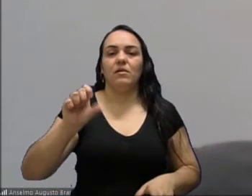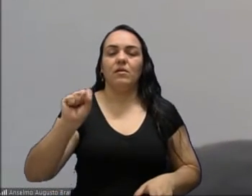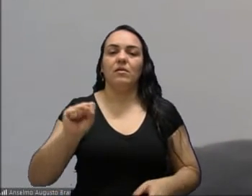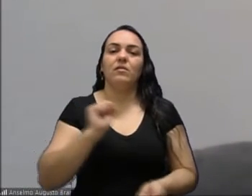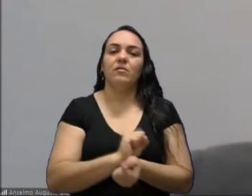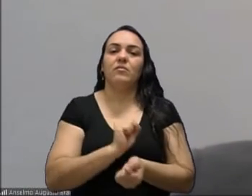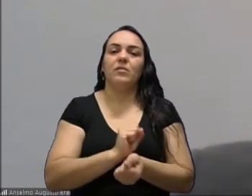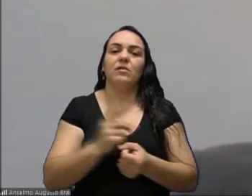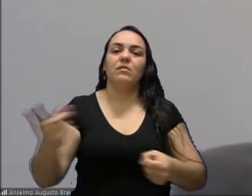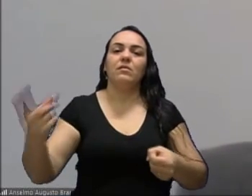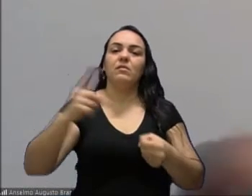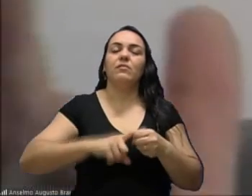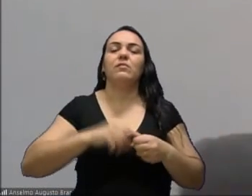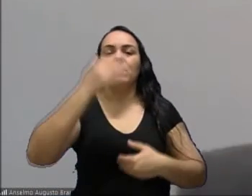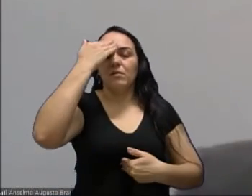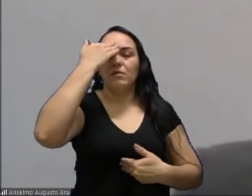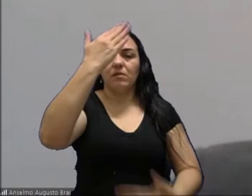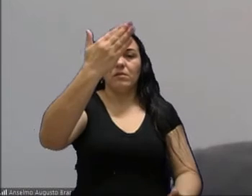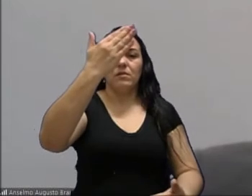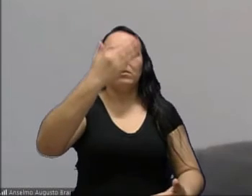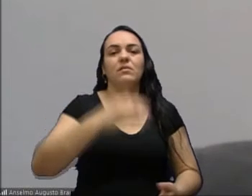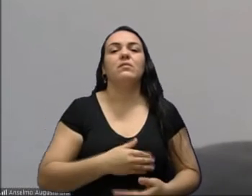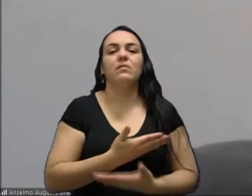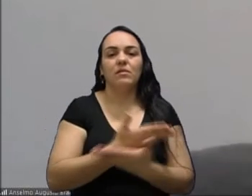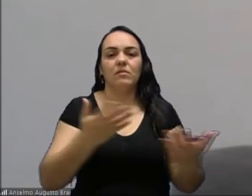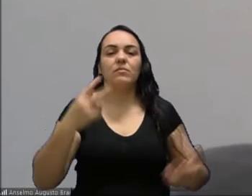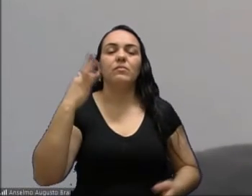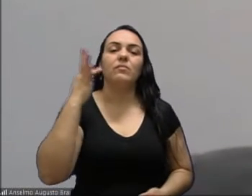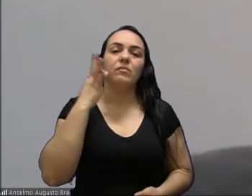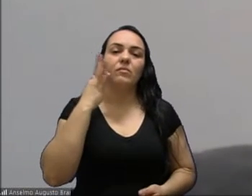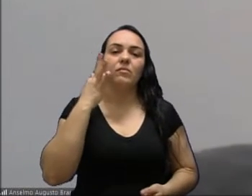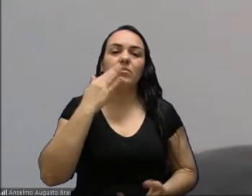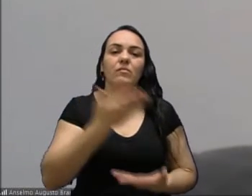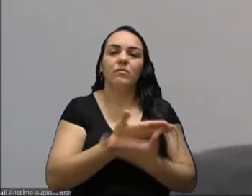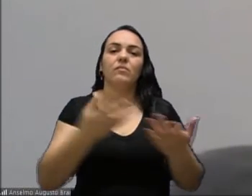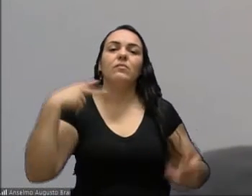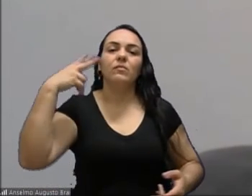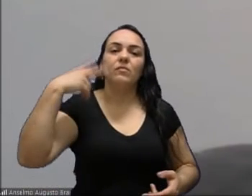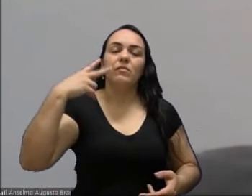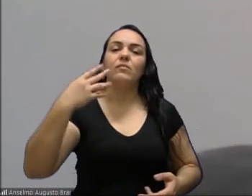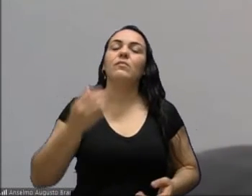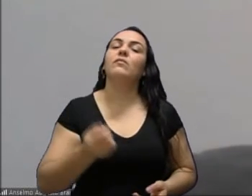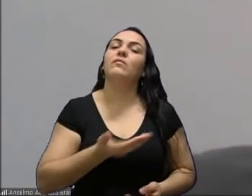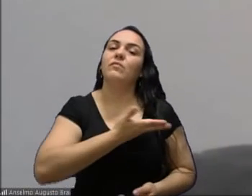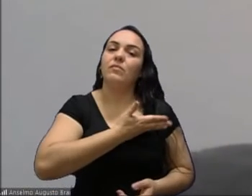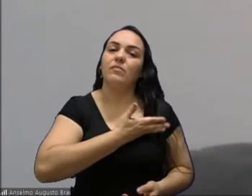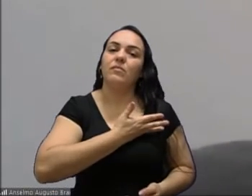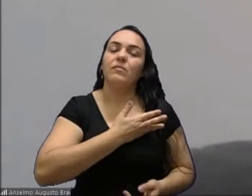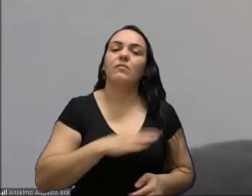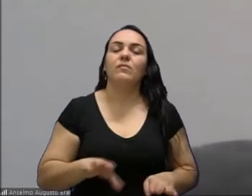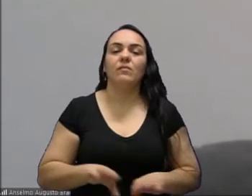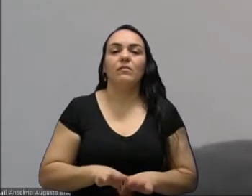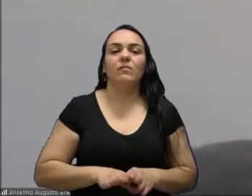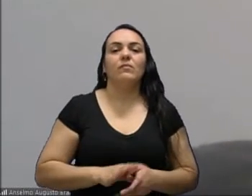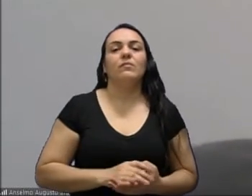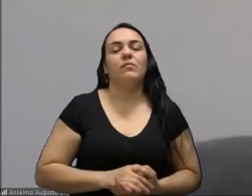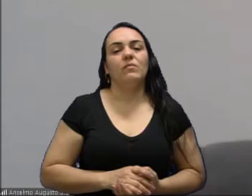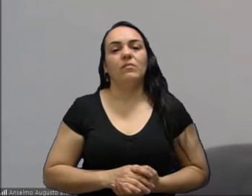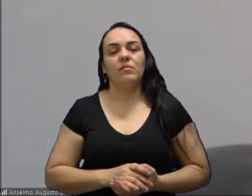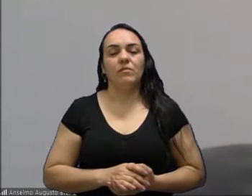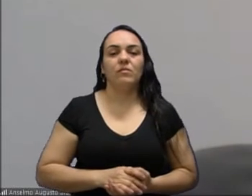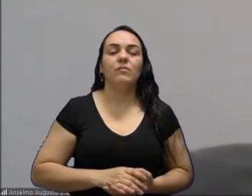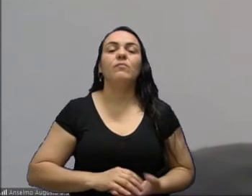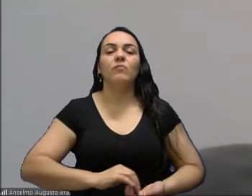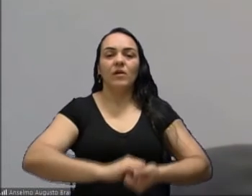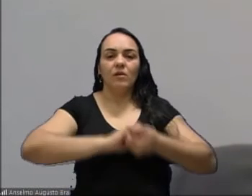então quero agradecer a todos ao presidente aos amigos vereadores pela acolhida e vamos